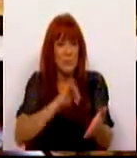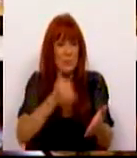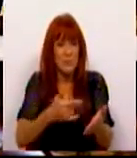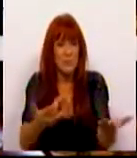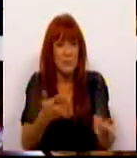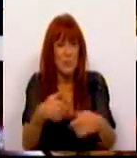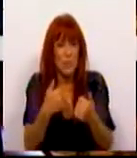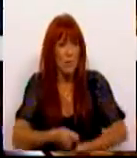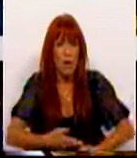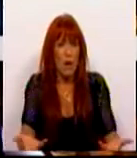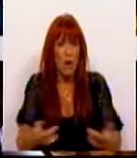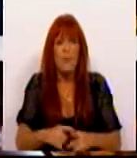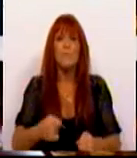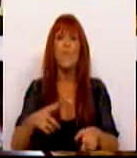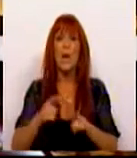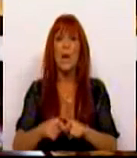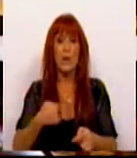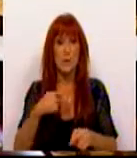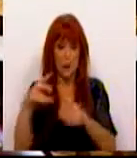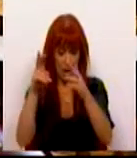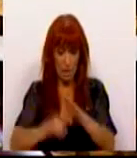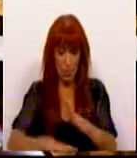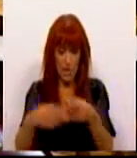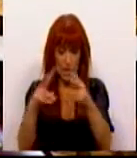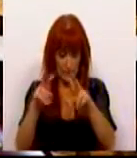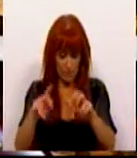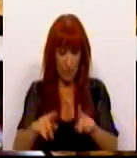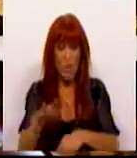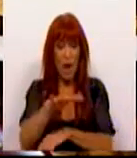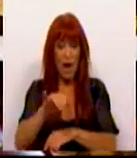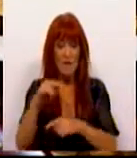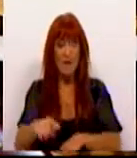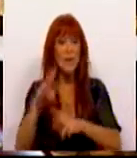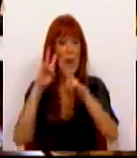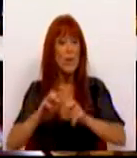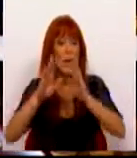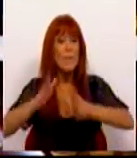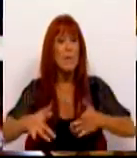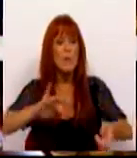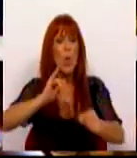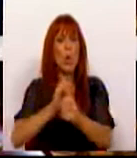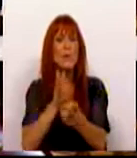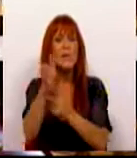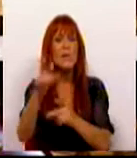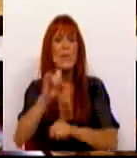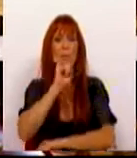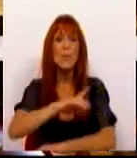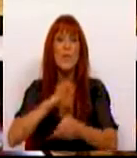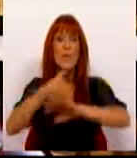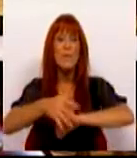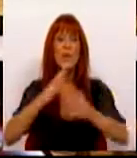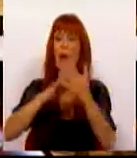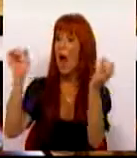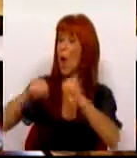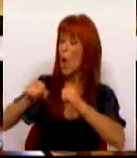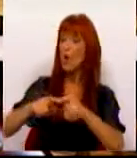qualquer eficácia. A querer regular-se esta matéria e, com este âmbito, ter-se-á que encontrar outra via, eventualmente através de